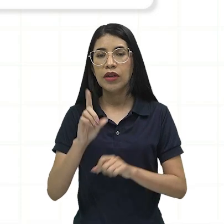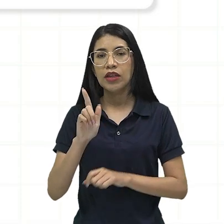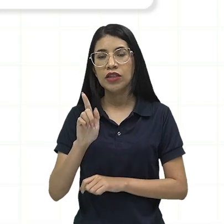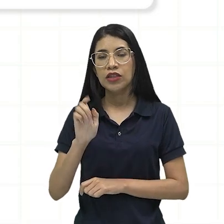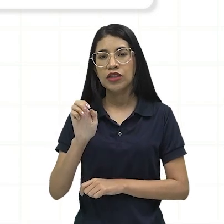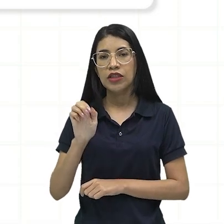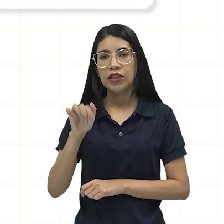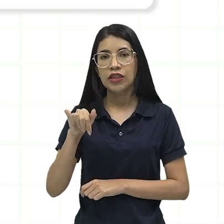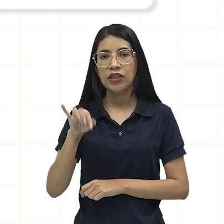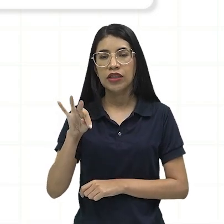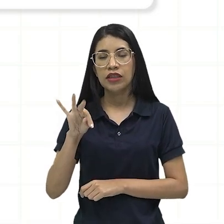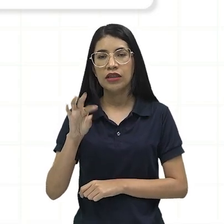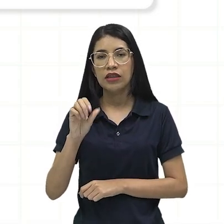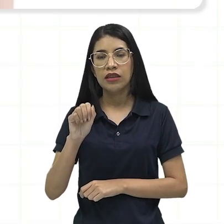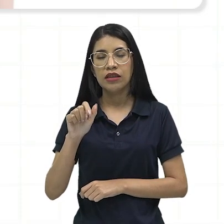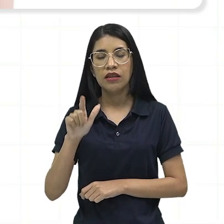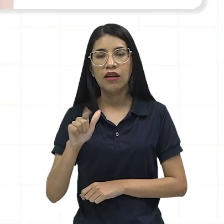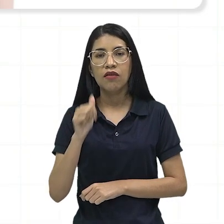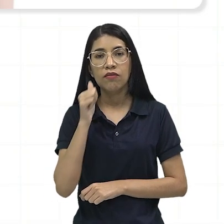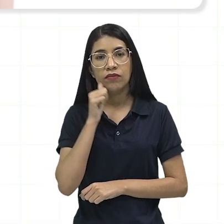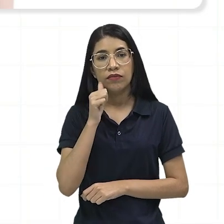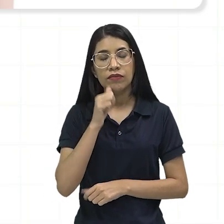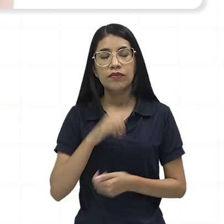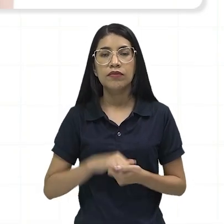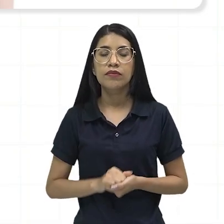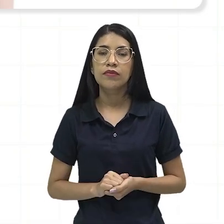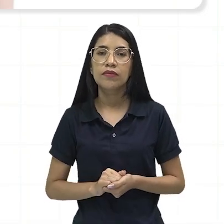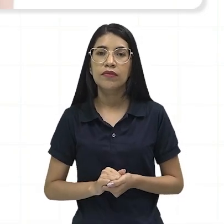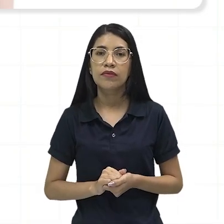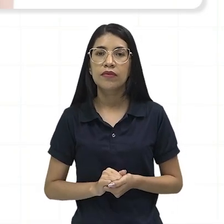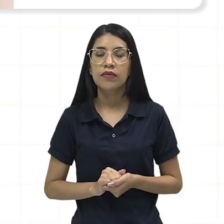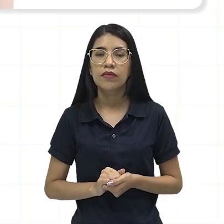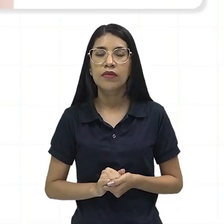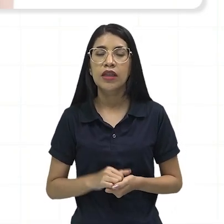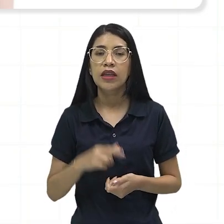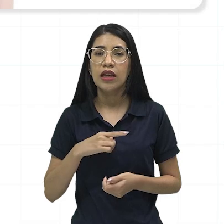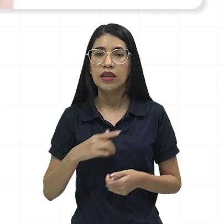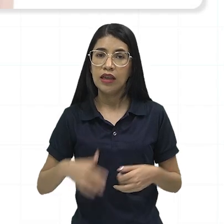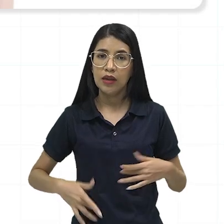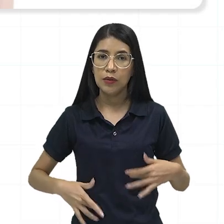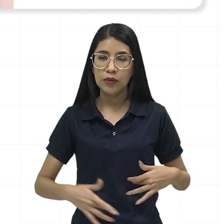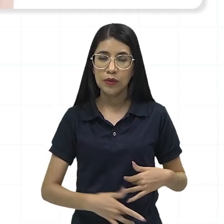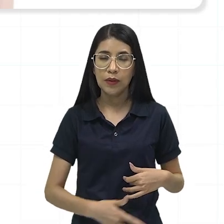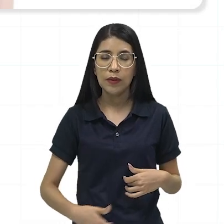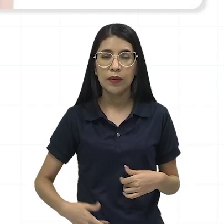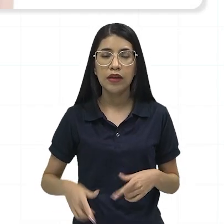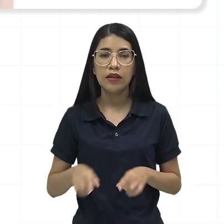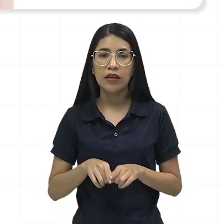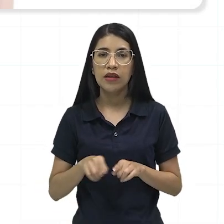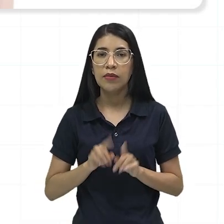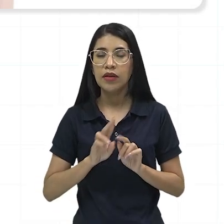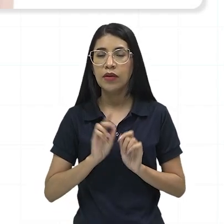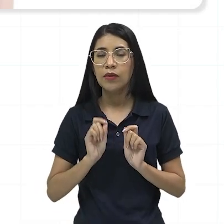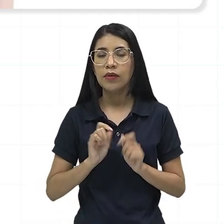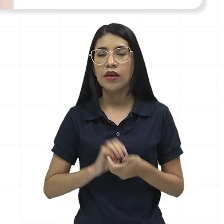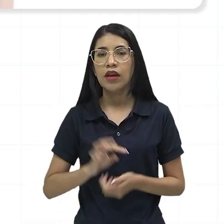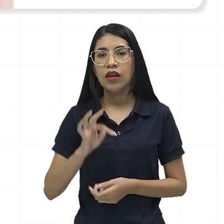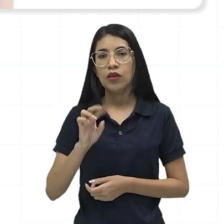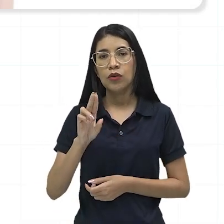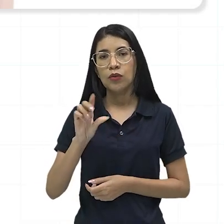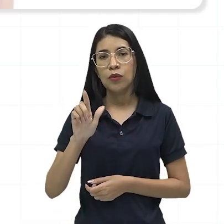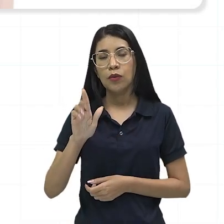genital feminino, tá? Bom, ele é formado por órgãos internos, que a gente chama aí de